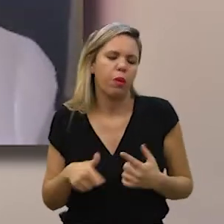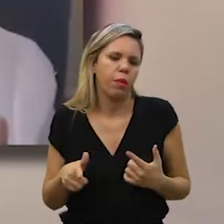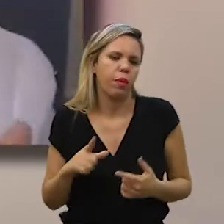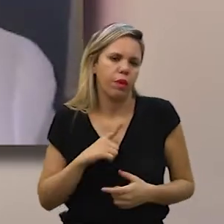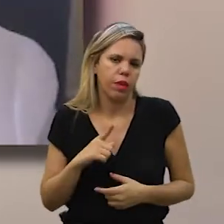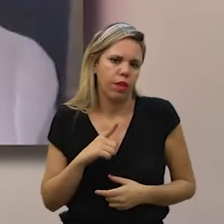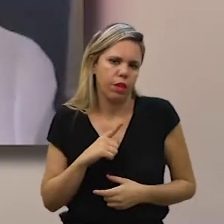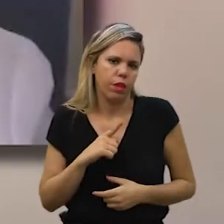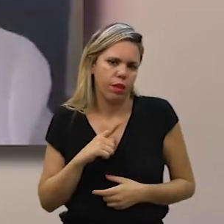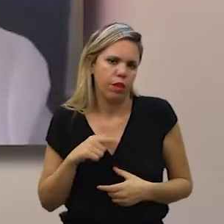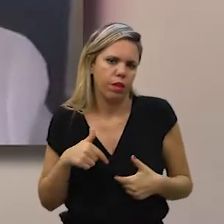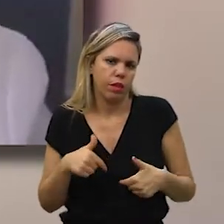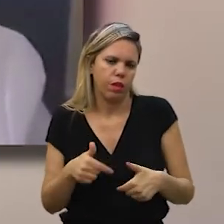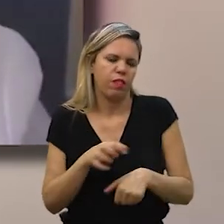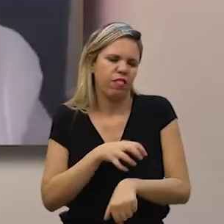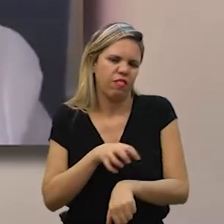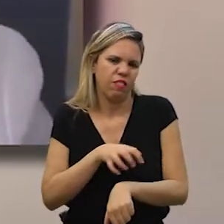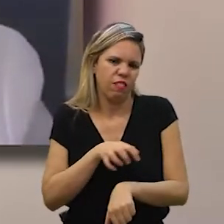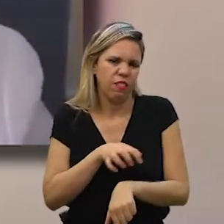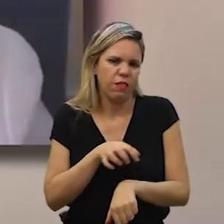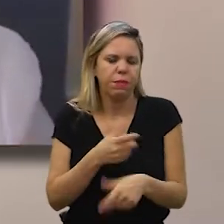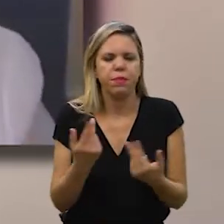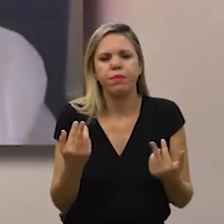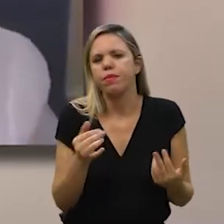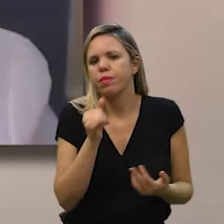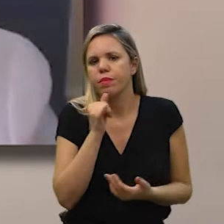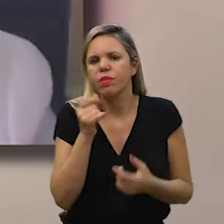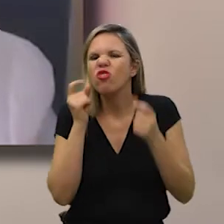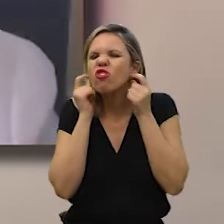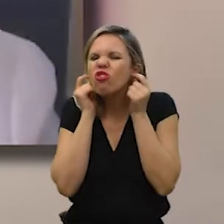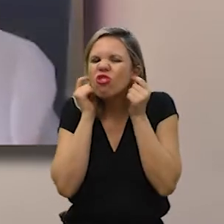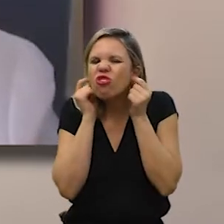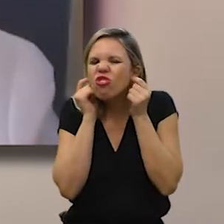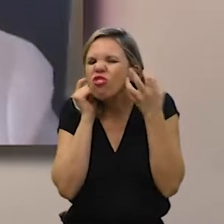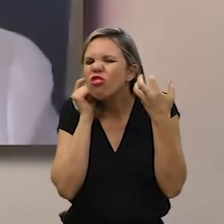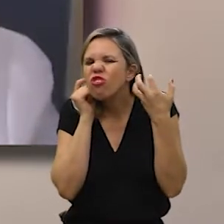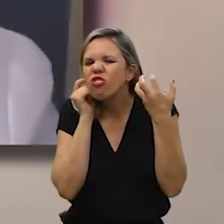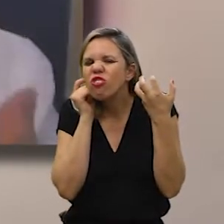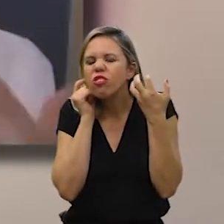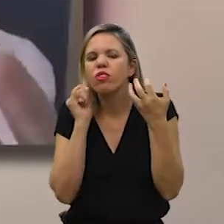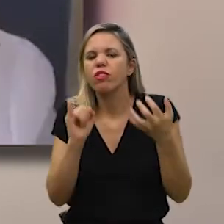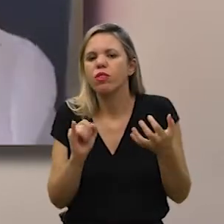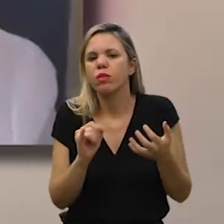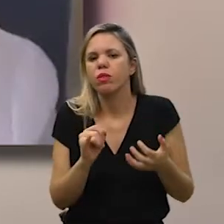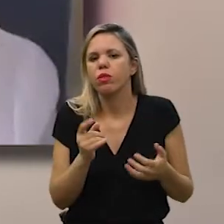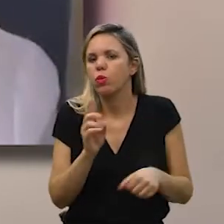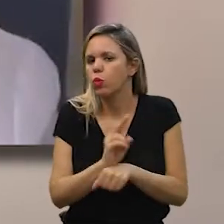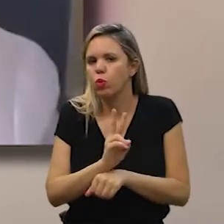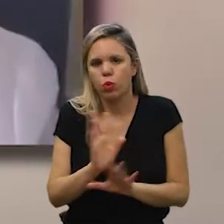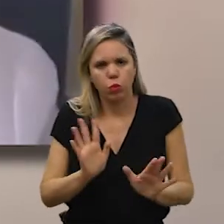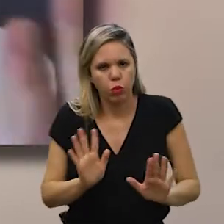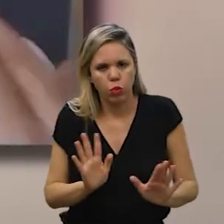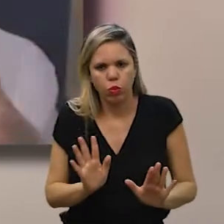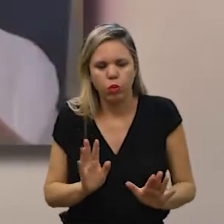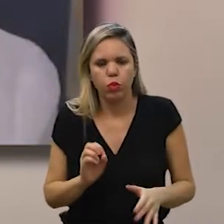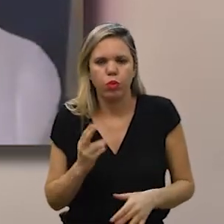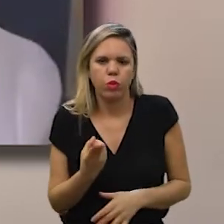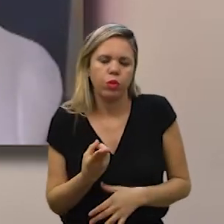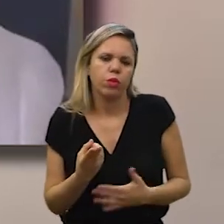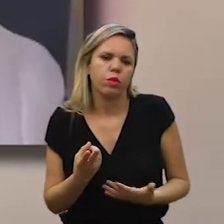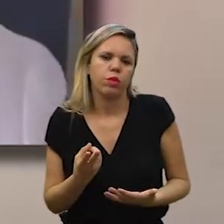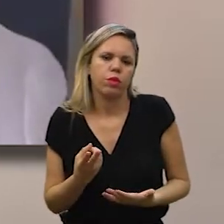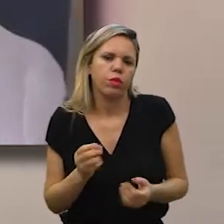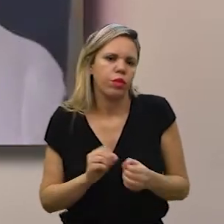sinal de que ela está tendo uma reação alérgica, por exemplo, do brinco. Se não cuidar, ou